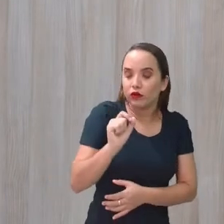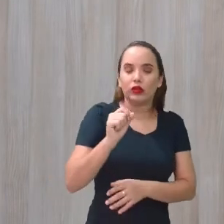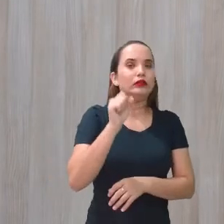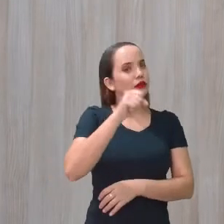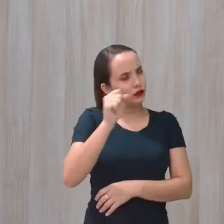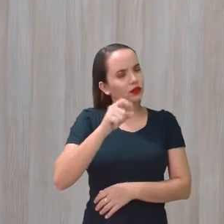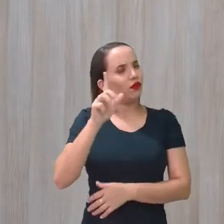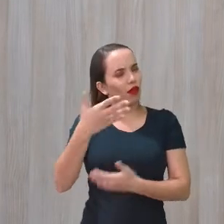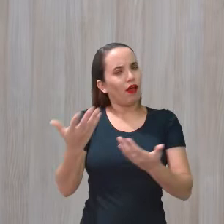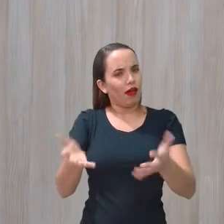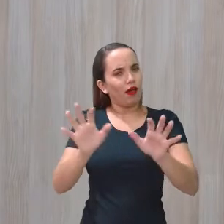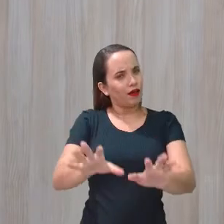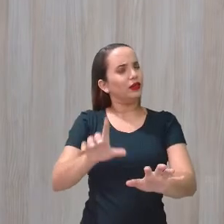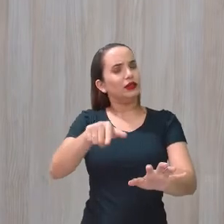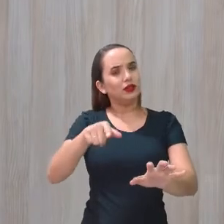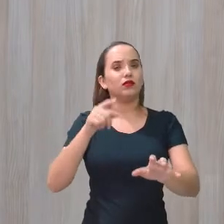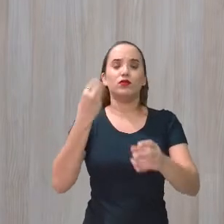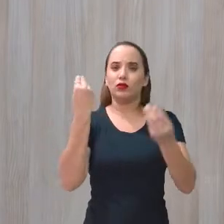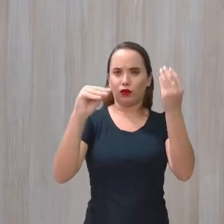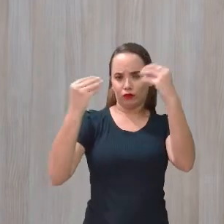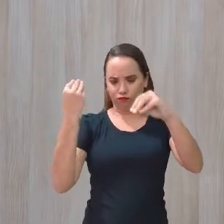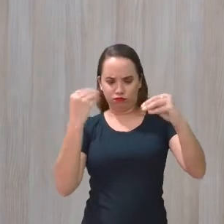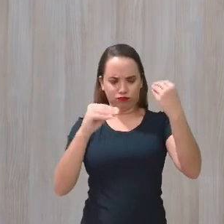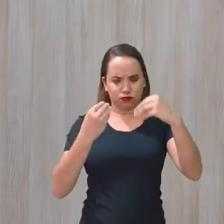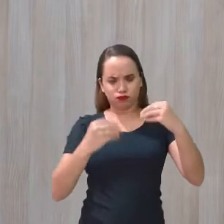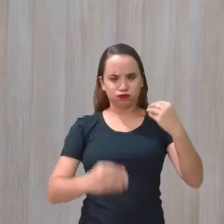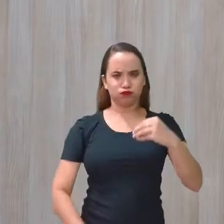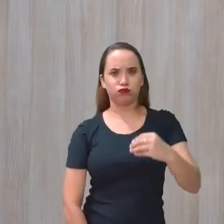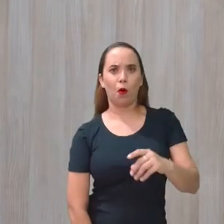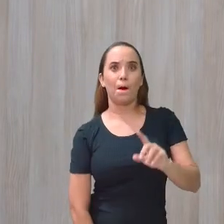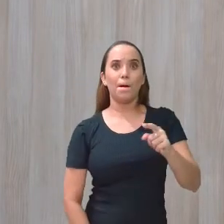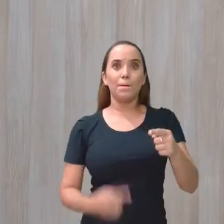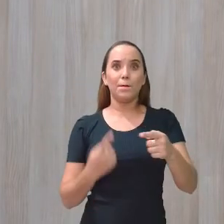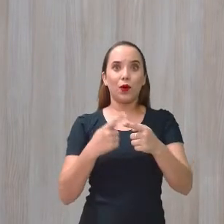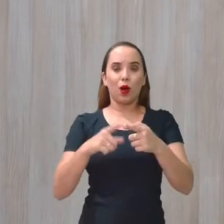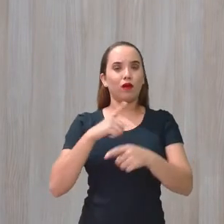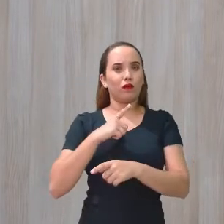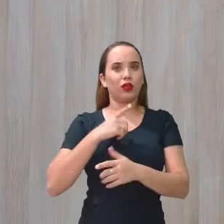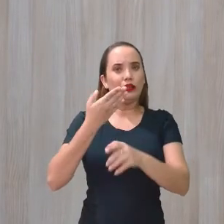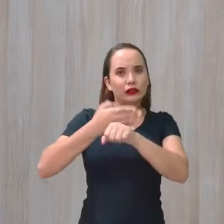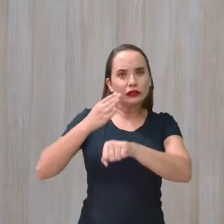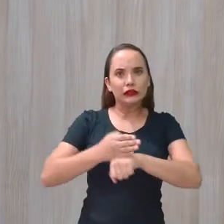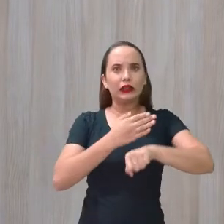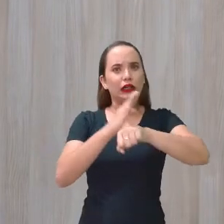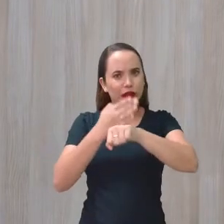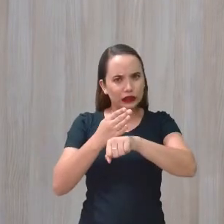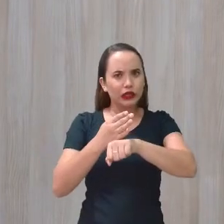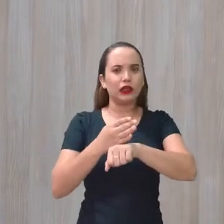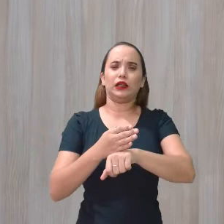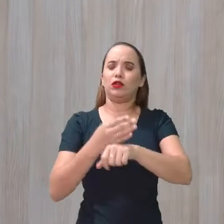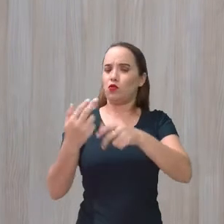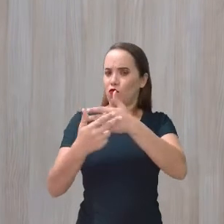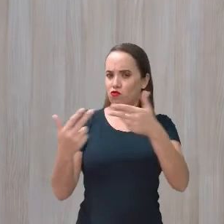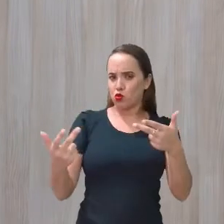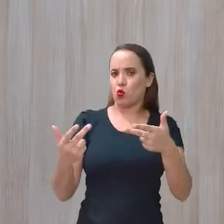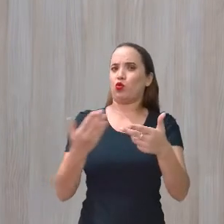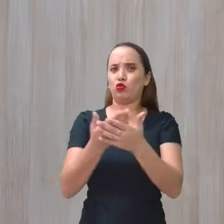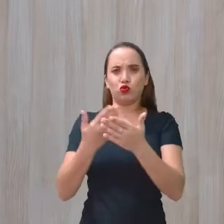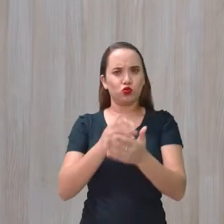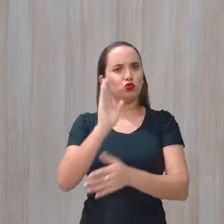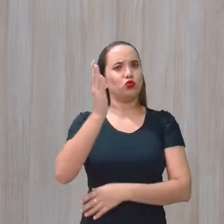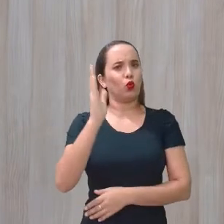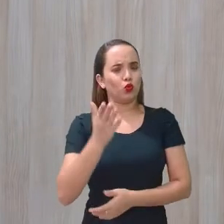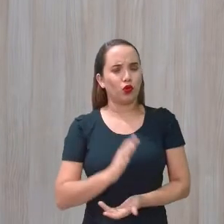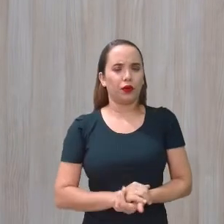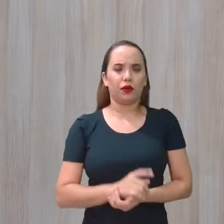saia colocando, porque você vai estar treinando diversas coisas que a gente estudou nessas últimas aulas. Ou seja, encontrar um